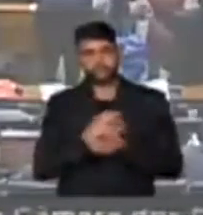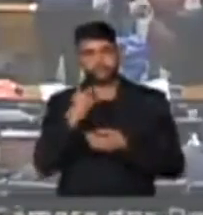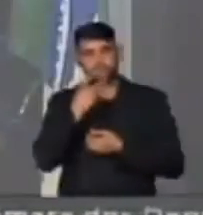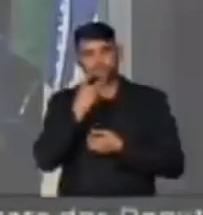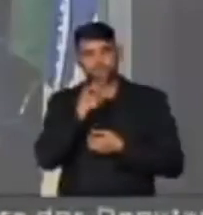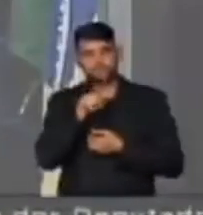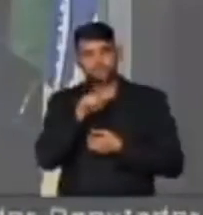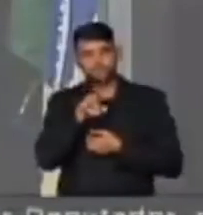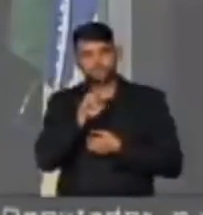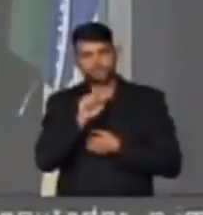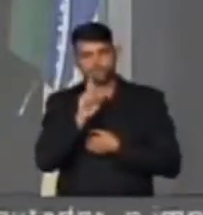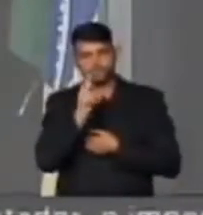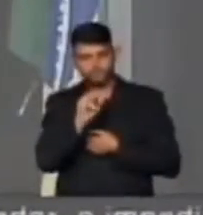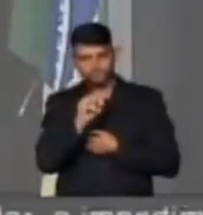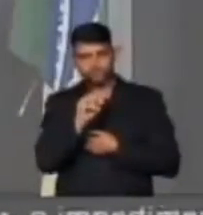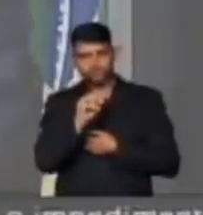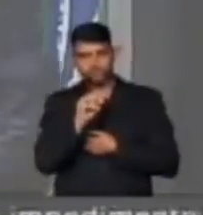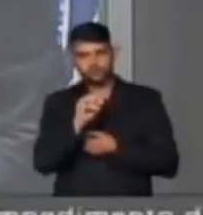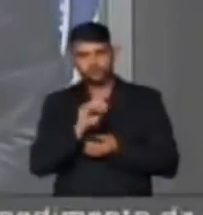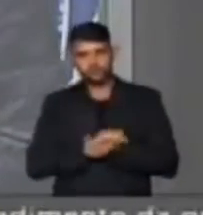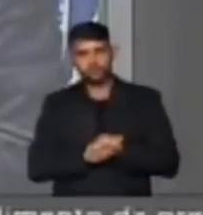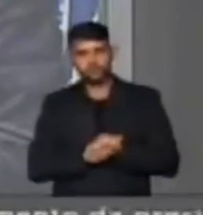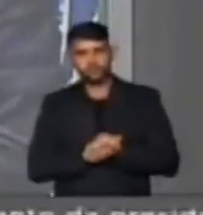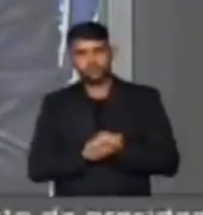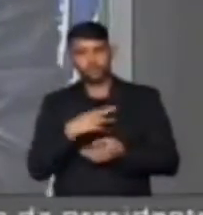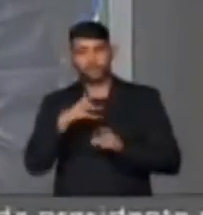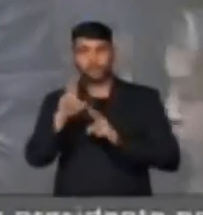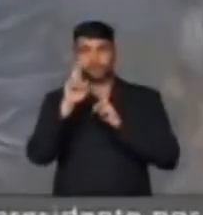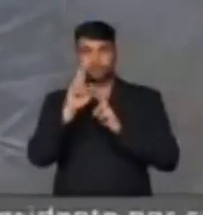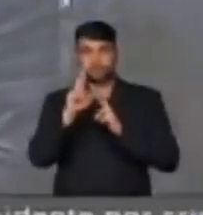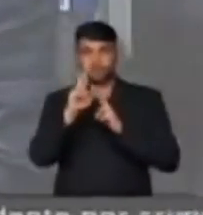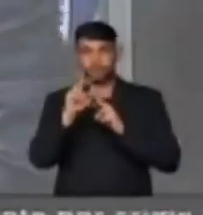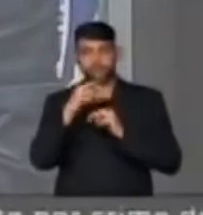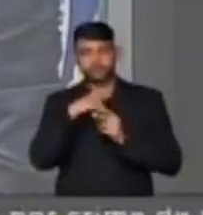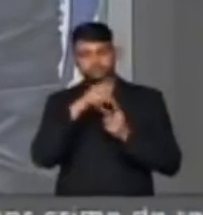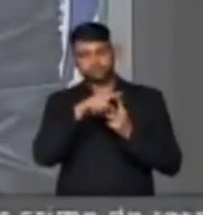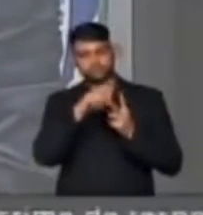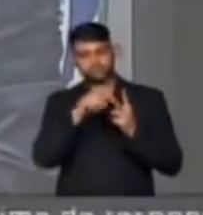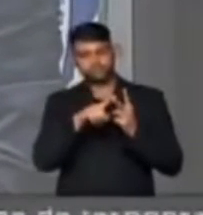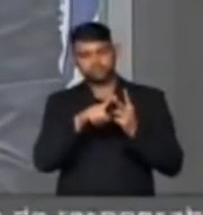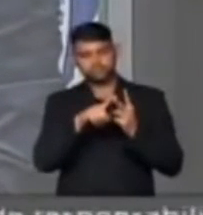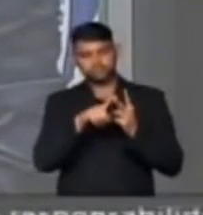Como dizia Santo Agostinho, a esperança tem